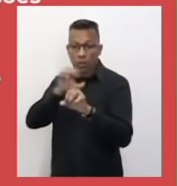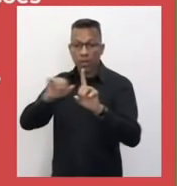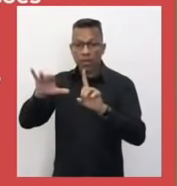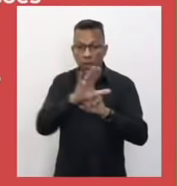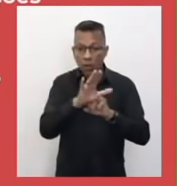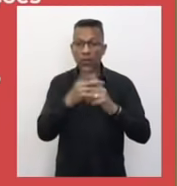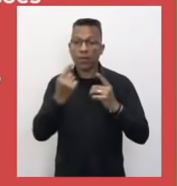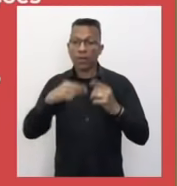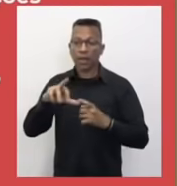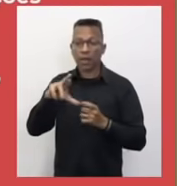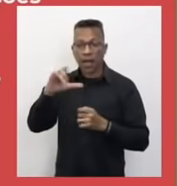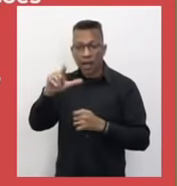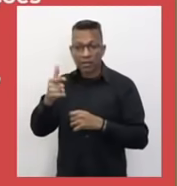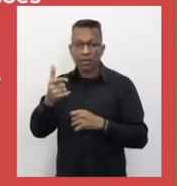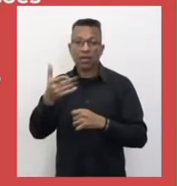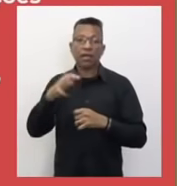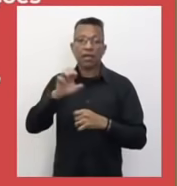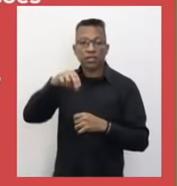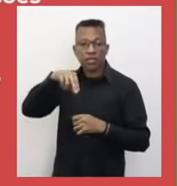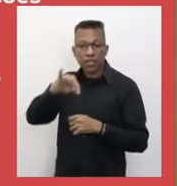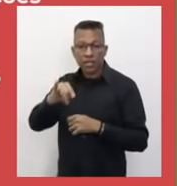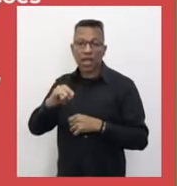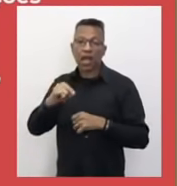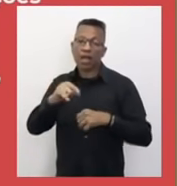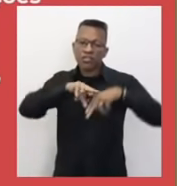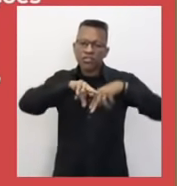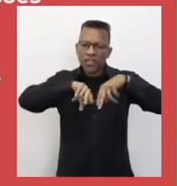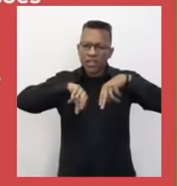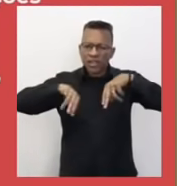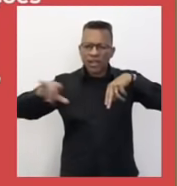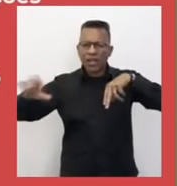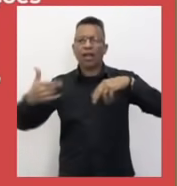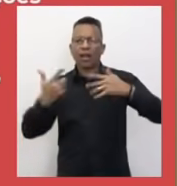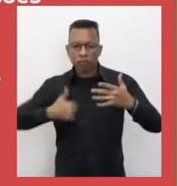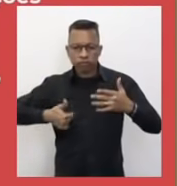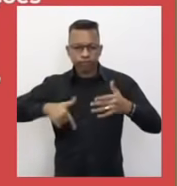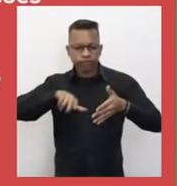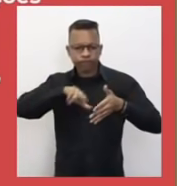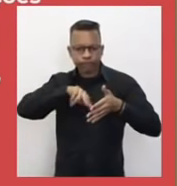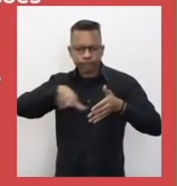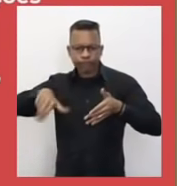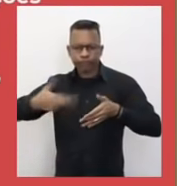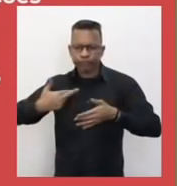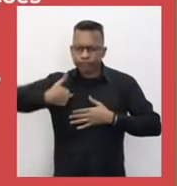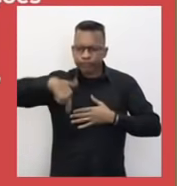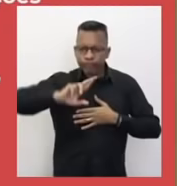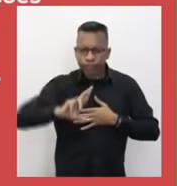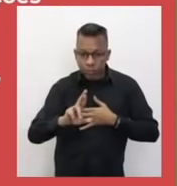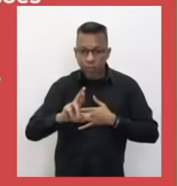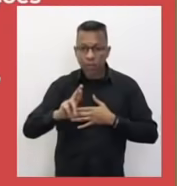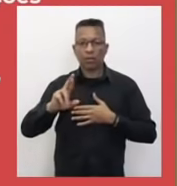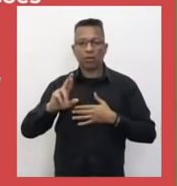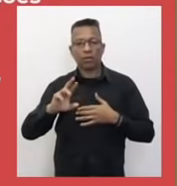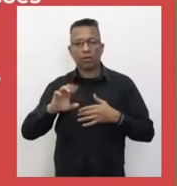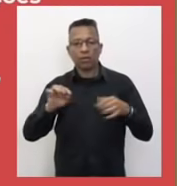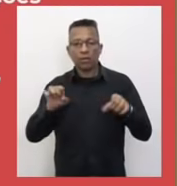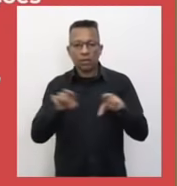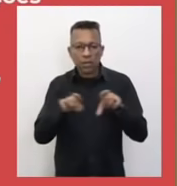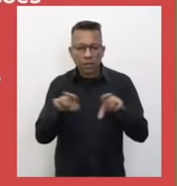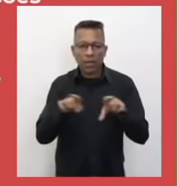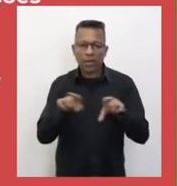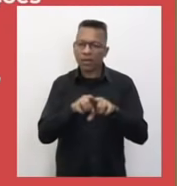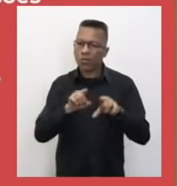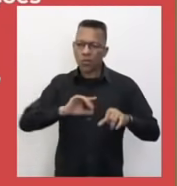raça, etnia, gênero, orientação sexual, religiosa ou de origem